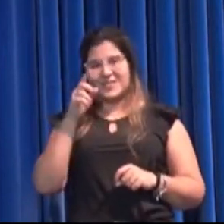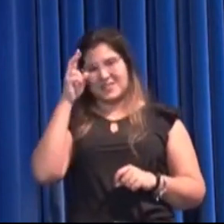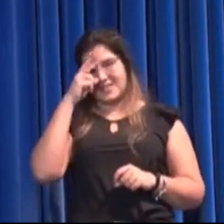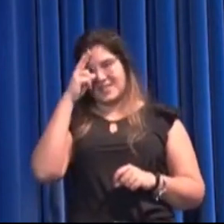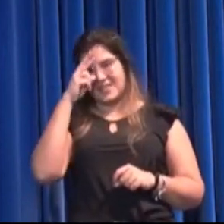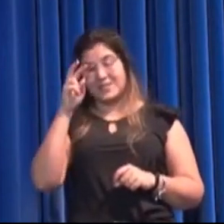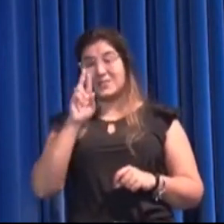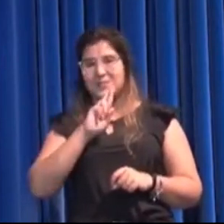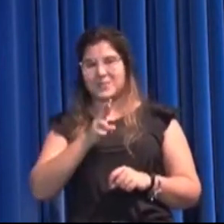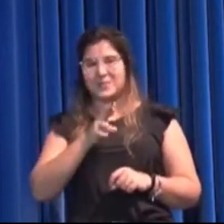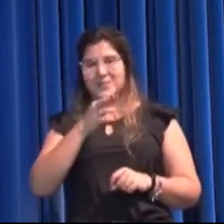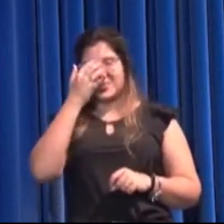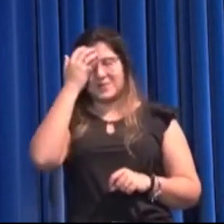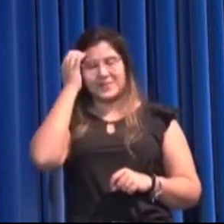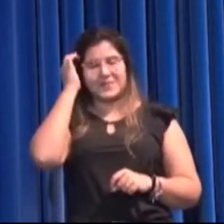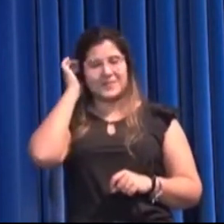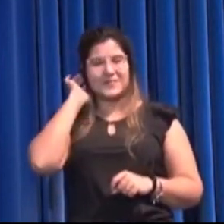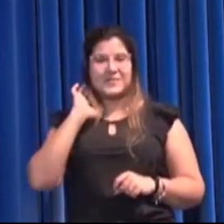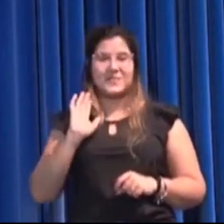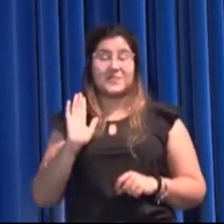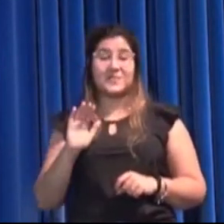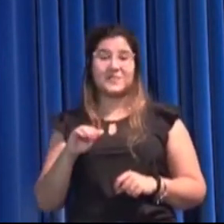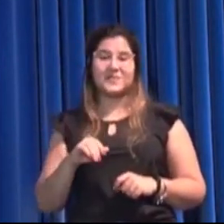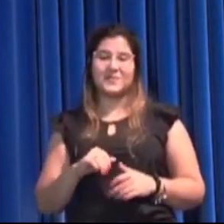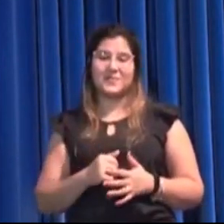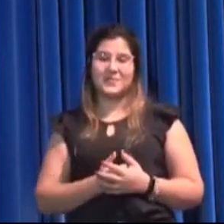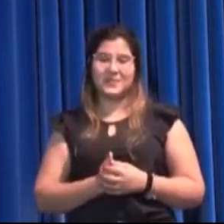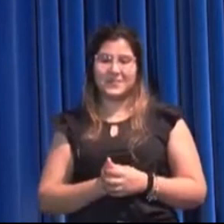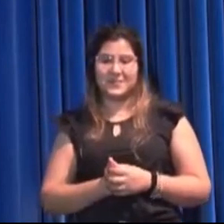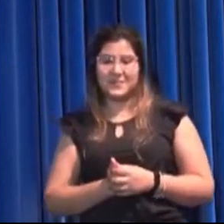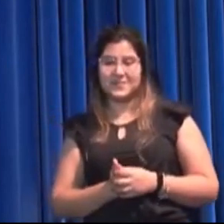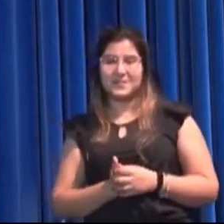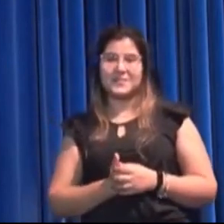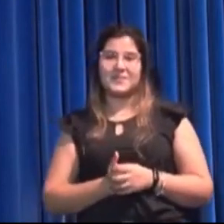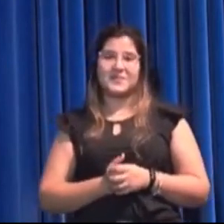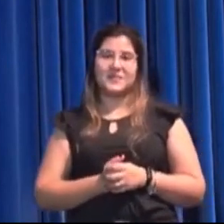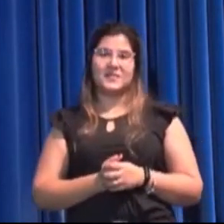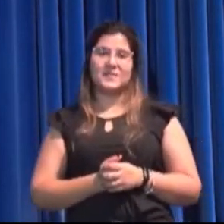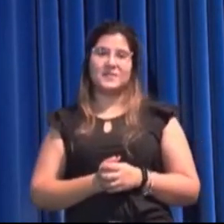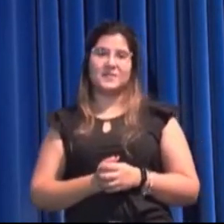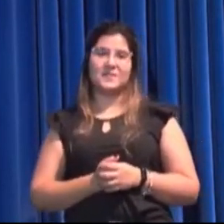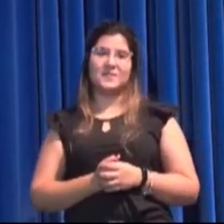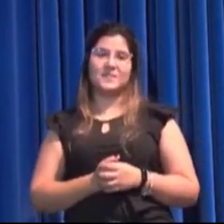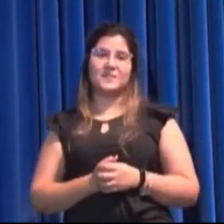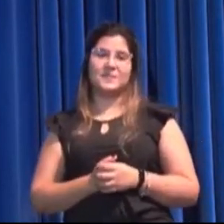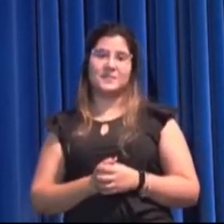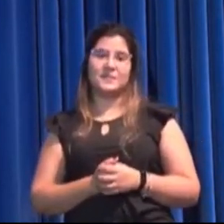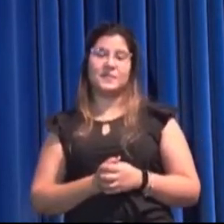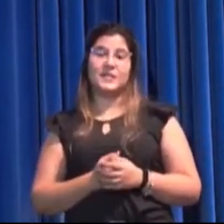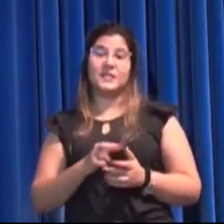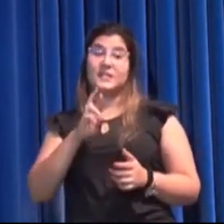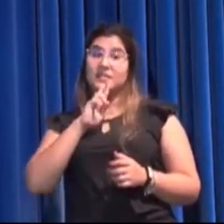capítulo 1 de 2 Crônicas? Qual foi a resposta de Salomão?